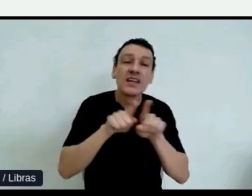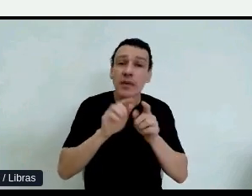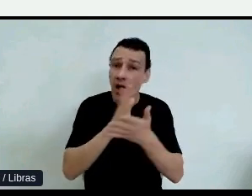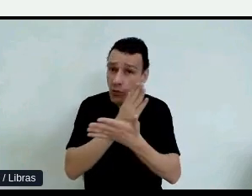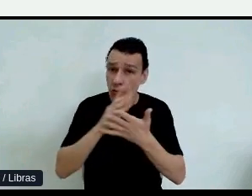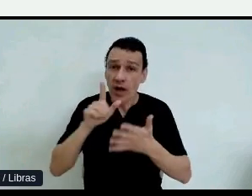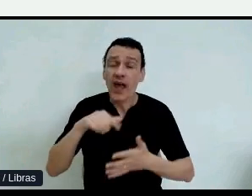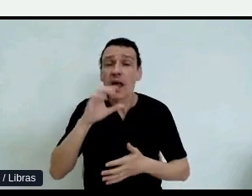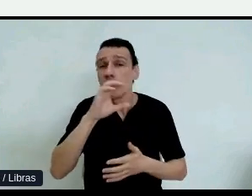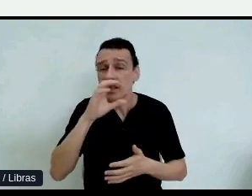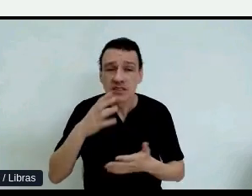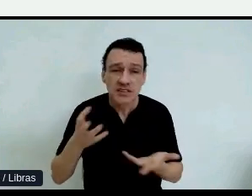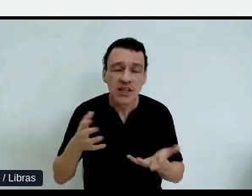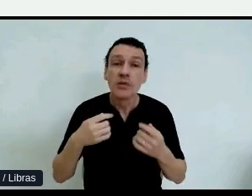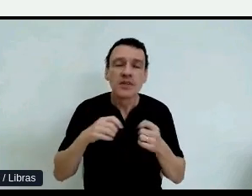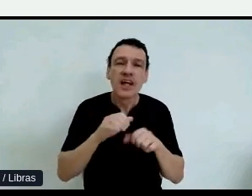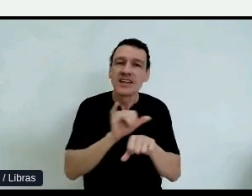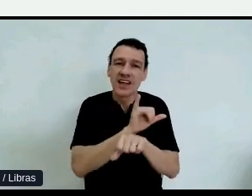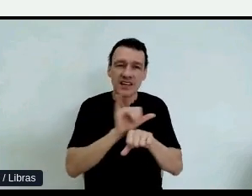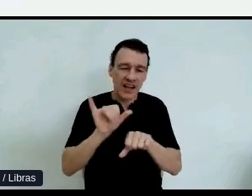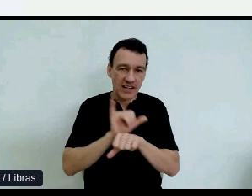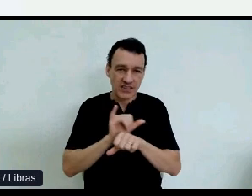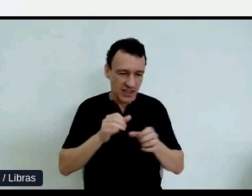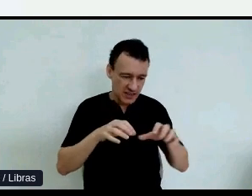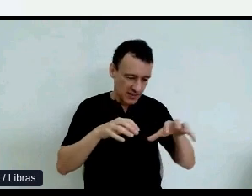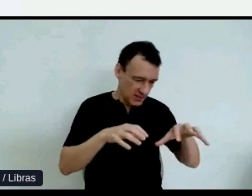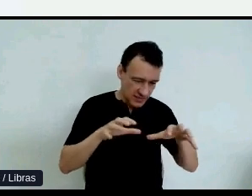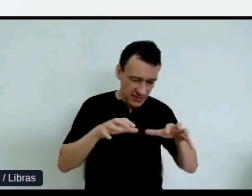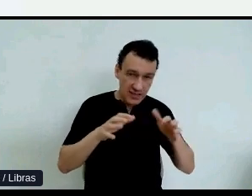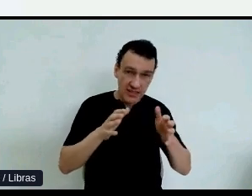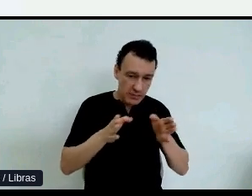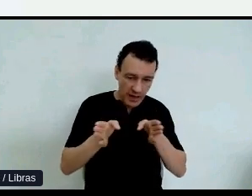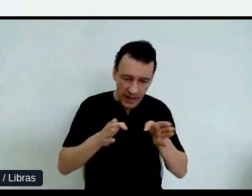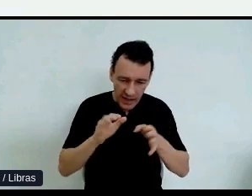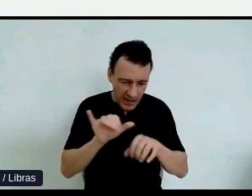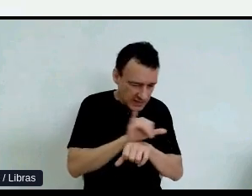paralelas ali, né, para poder pôr para andar isso, né.